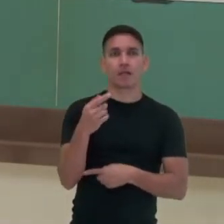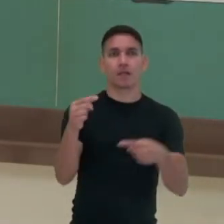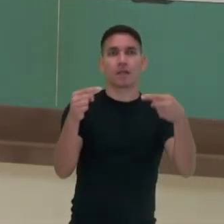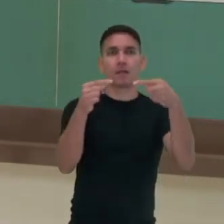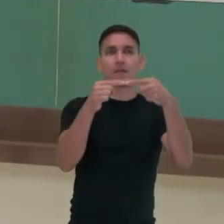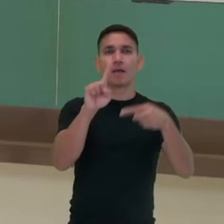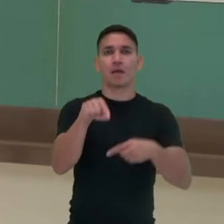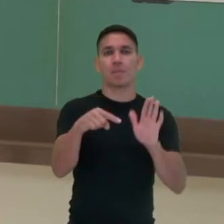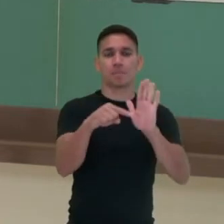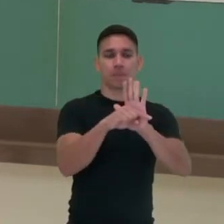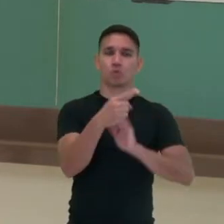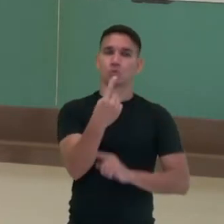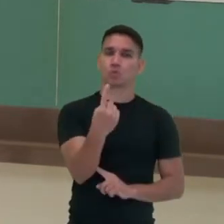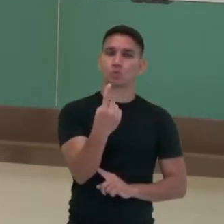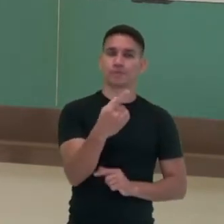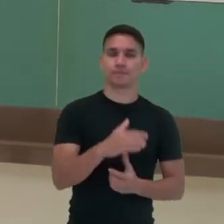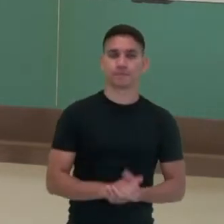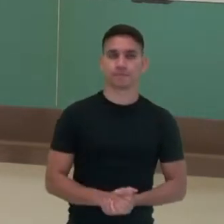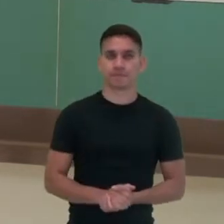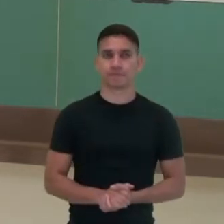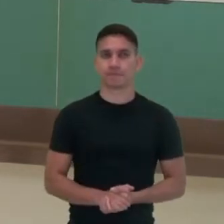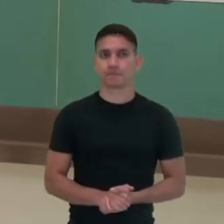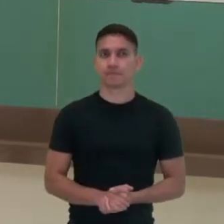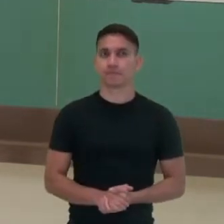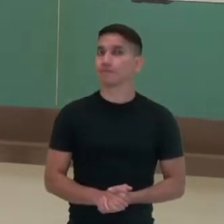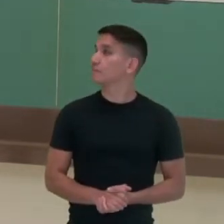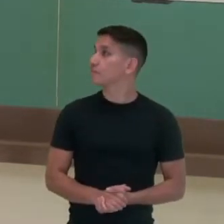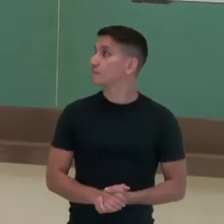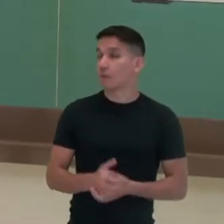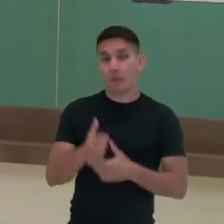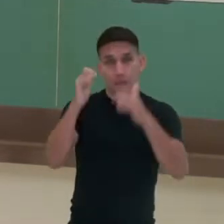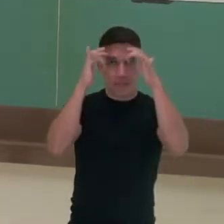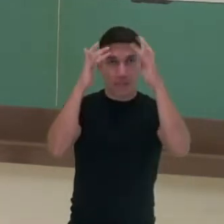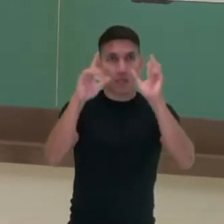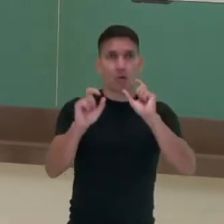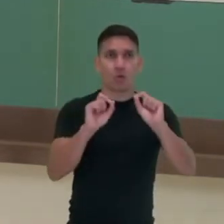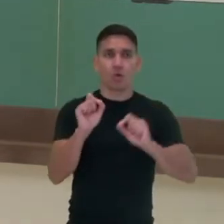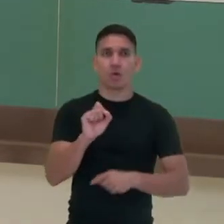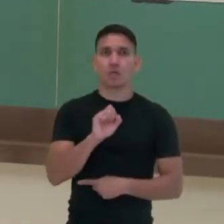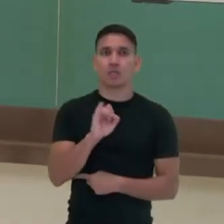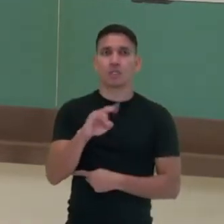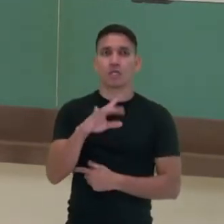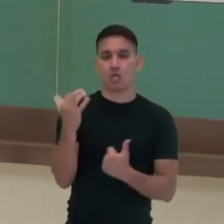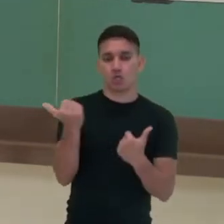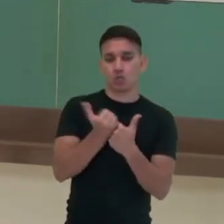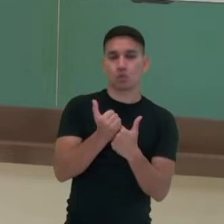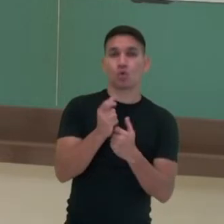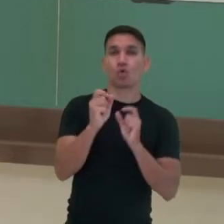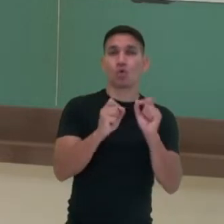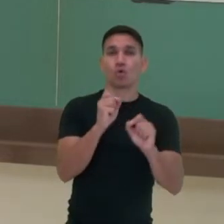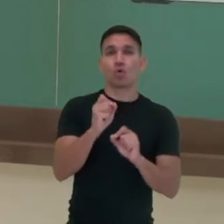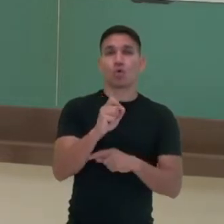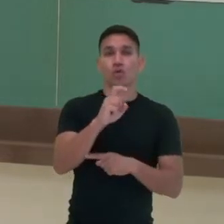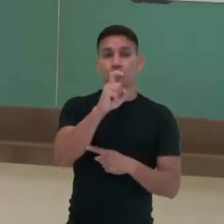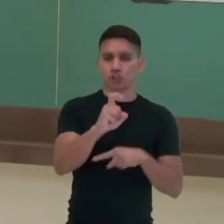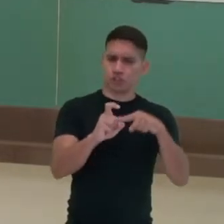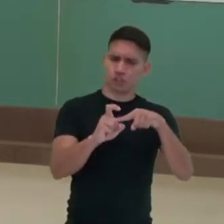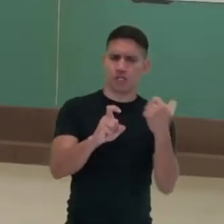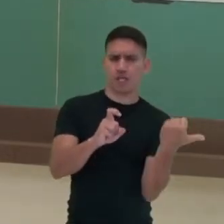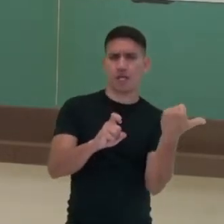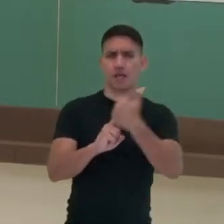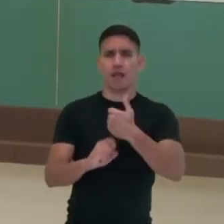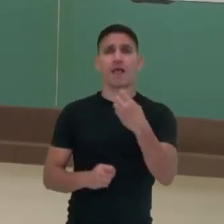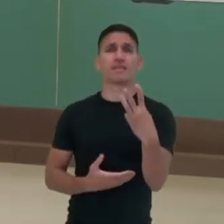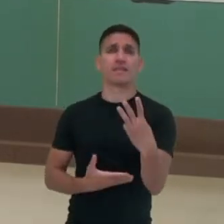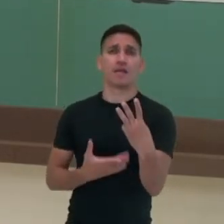esse, né? Menos 1. Vamos pensar aqui, ó. substituindo no lugar do x o 3. Então,